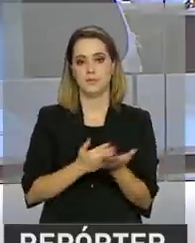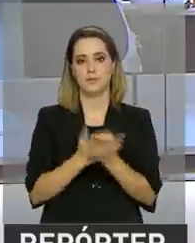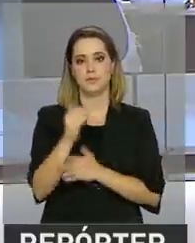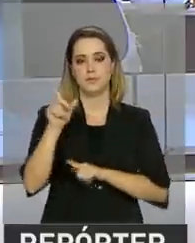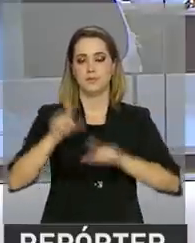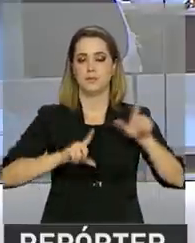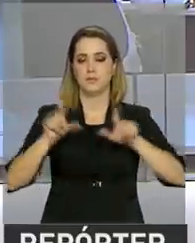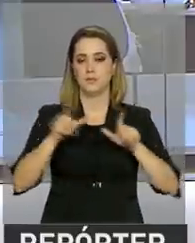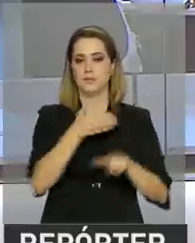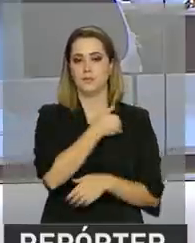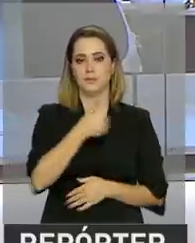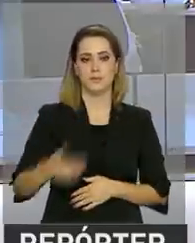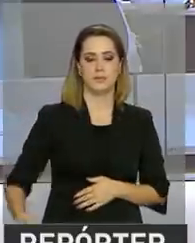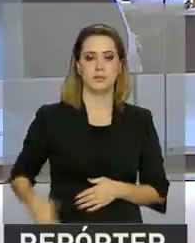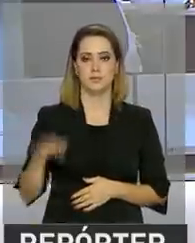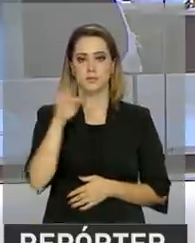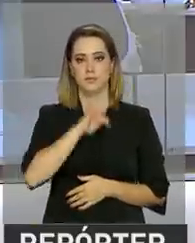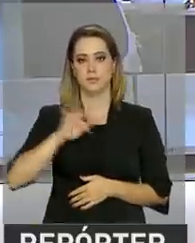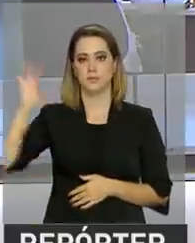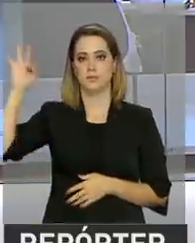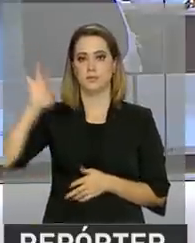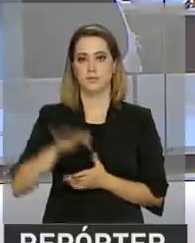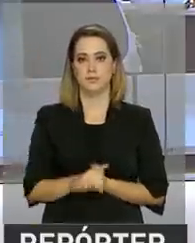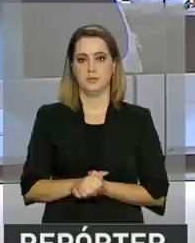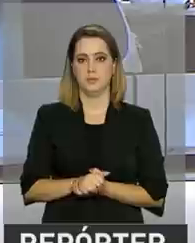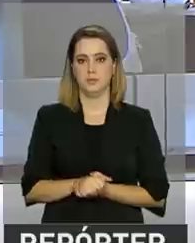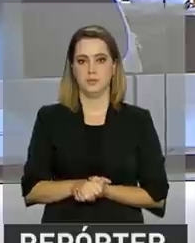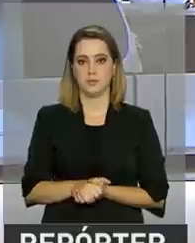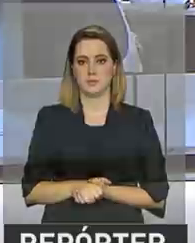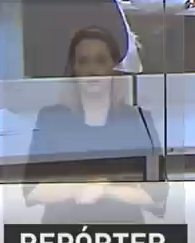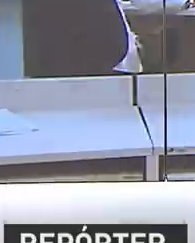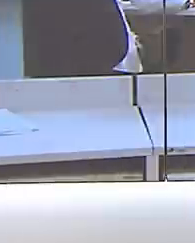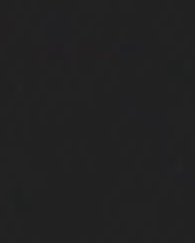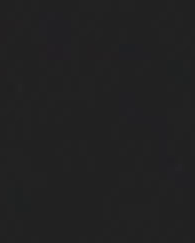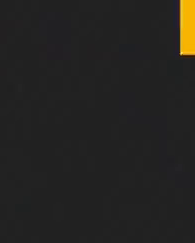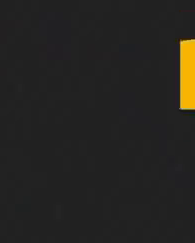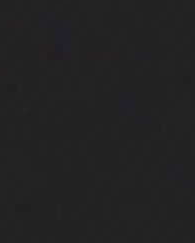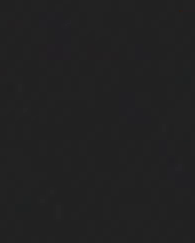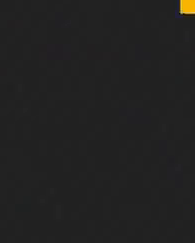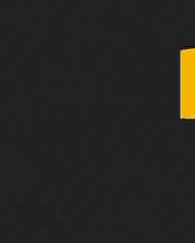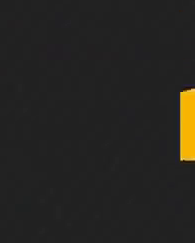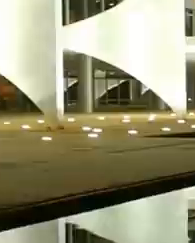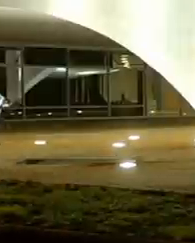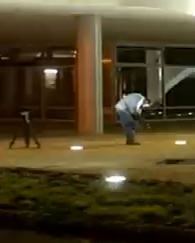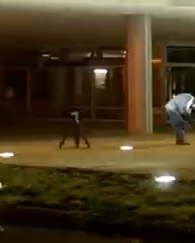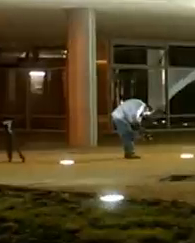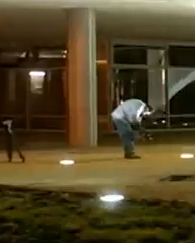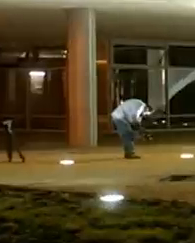continue com a gente aqui na NBR, a TV do Governo Federal.